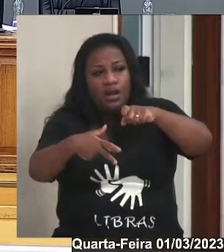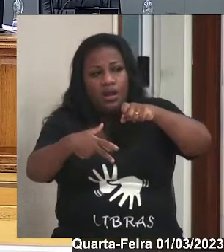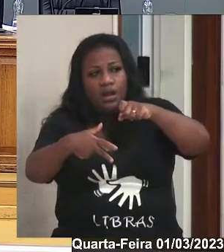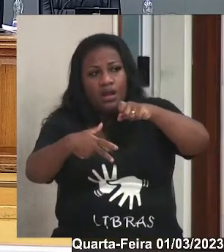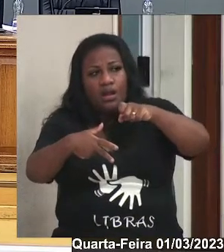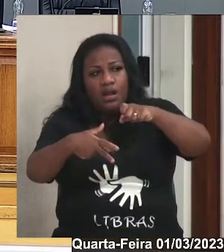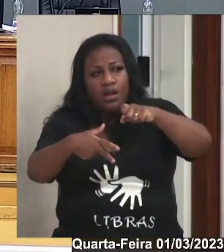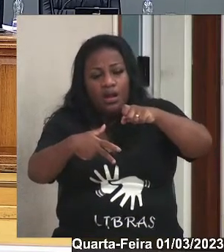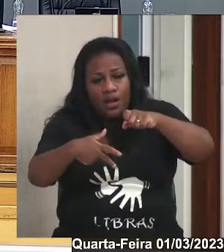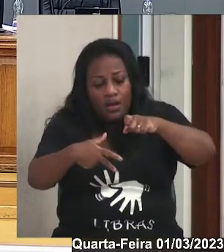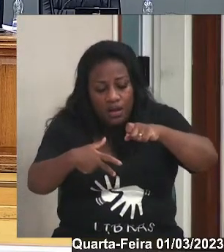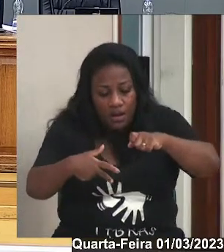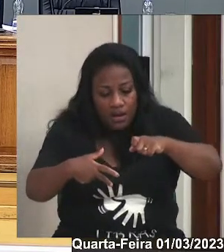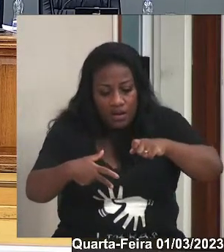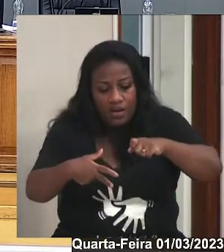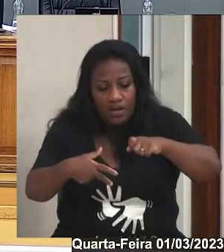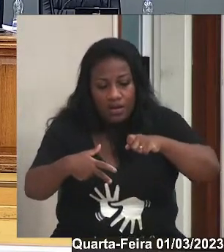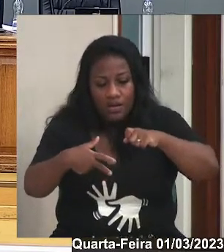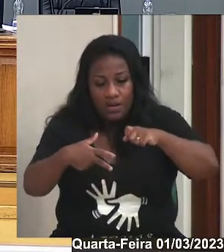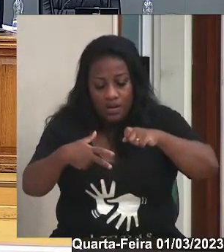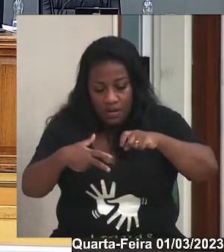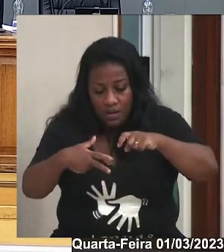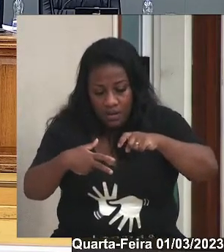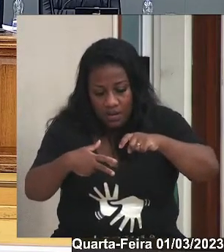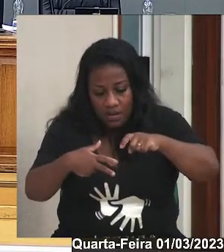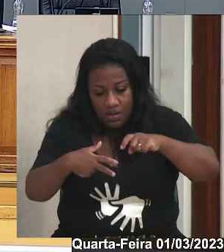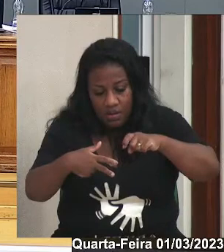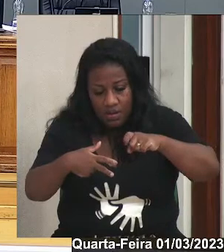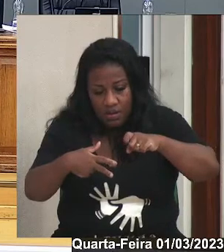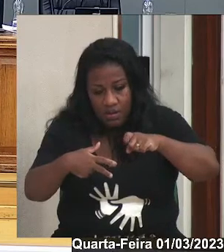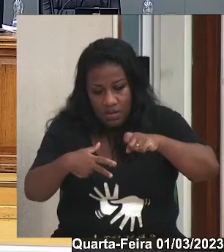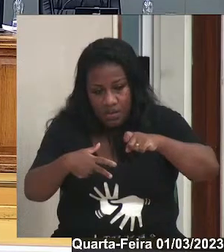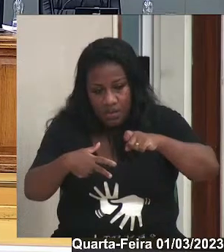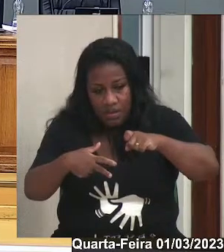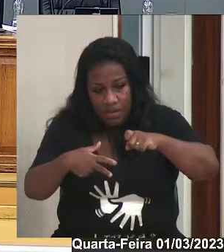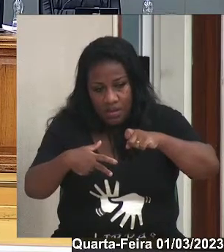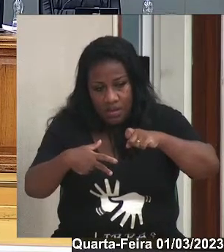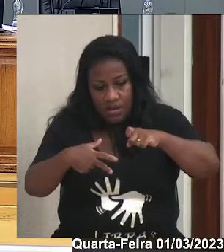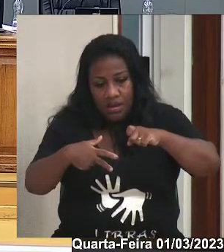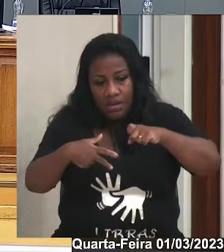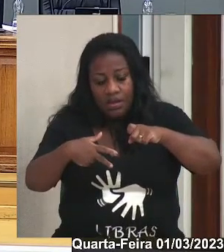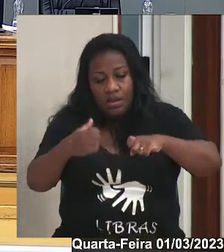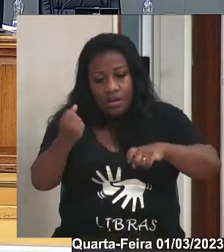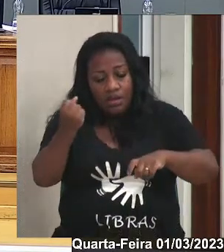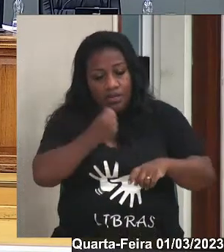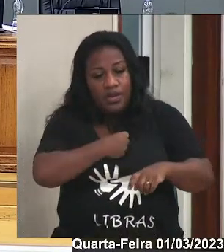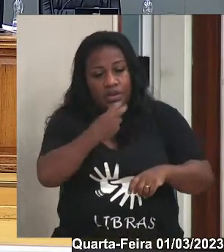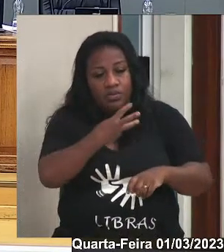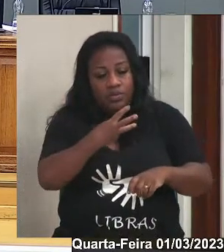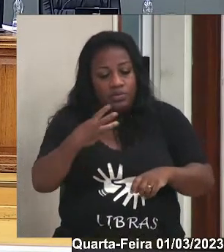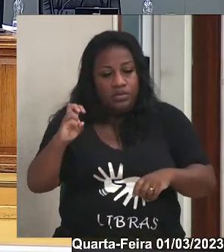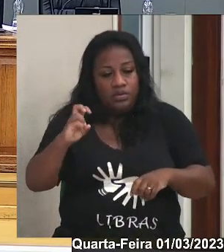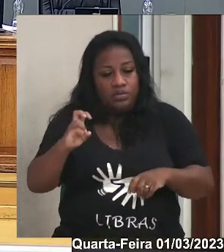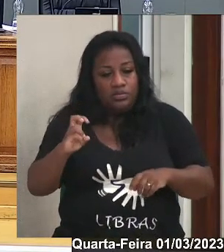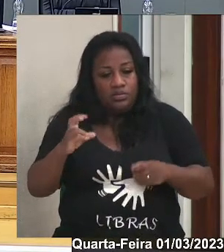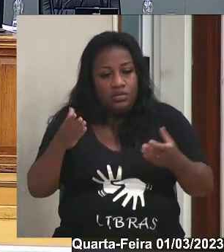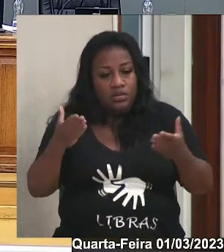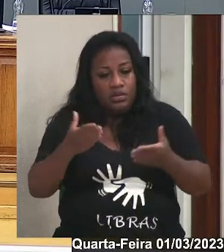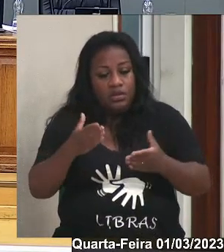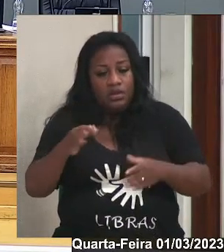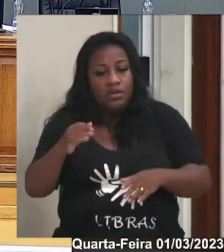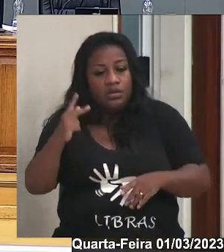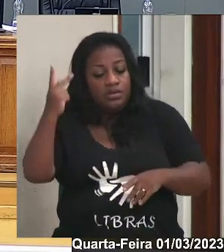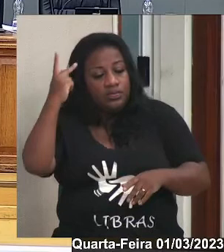conjunto habitacional Pombas, Butucatu 1, endereço Rua Paranapanema, número 35, Jardim São Vicente, em Budas